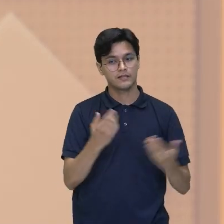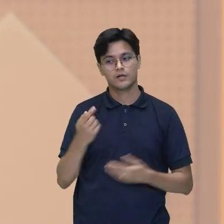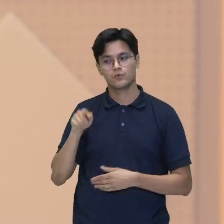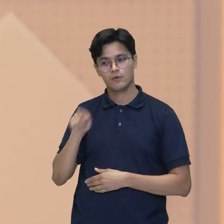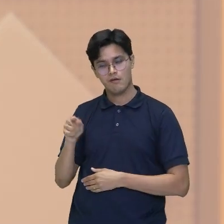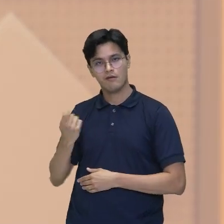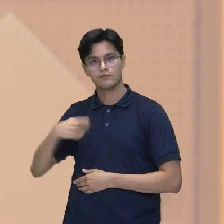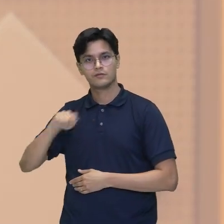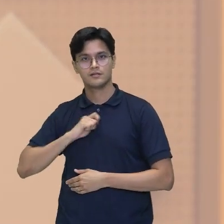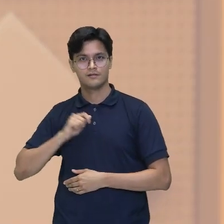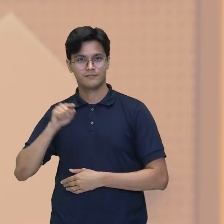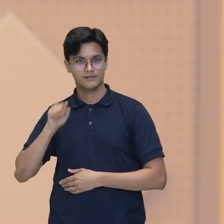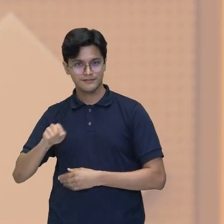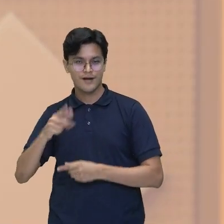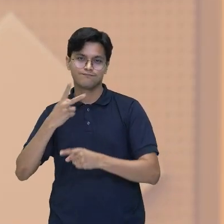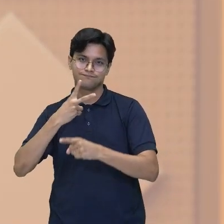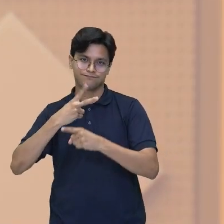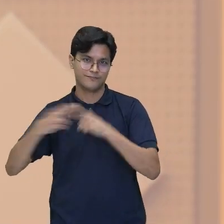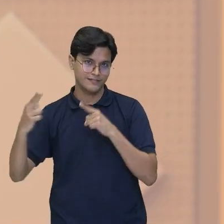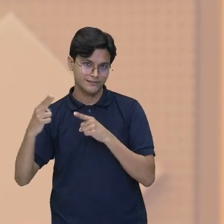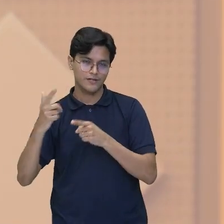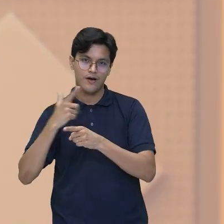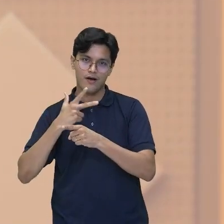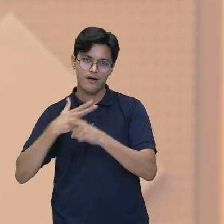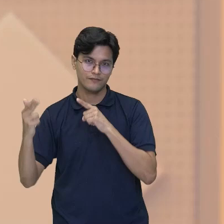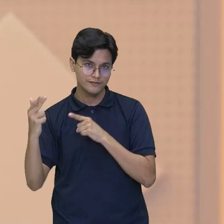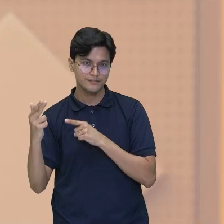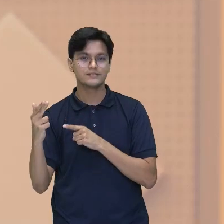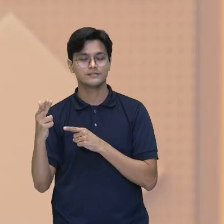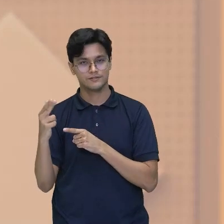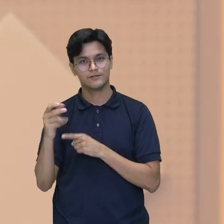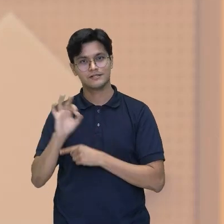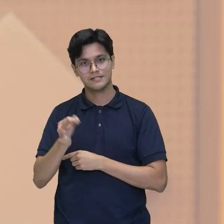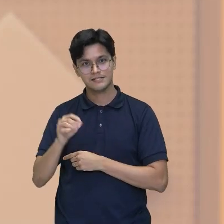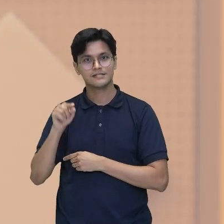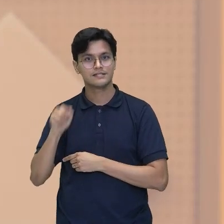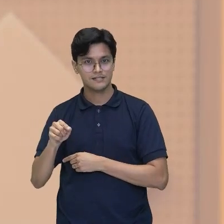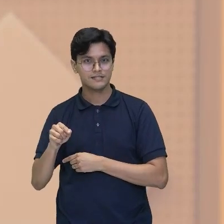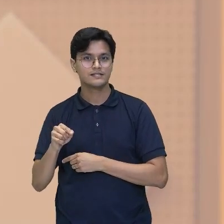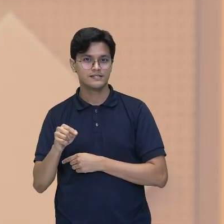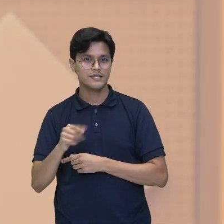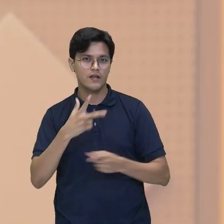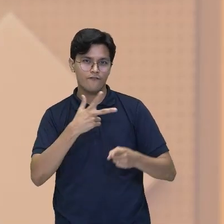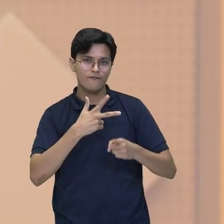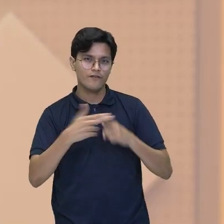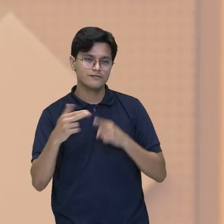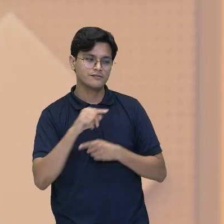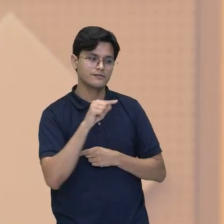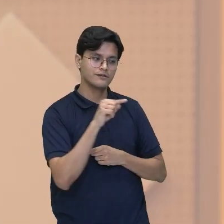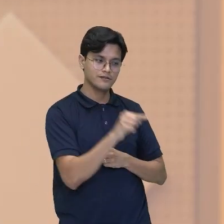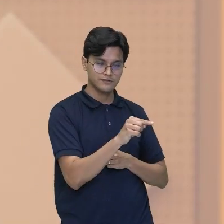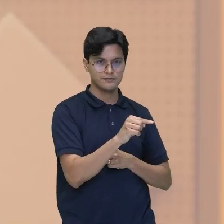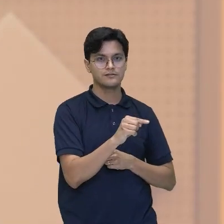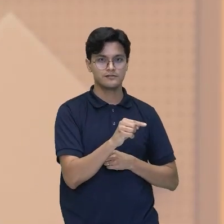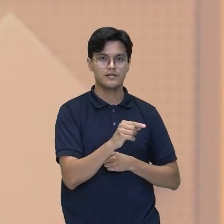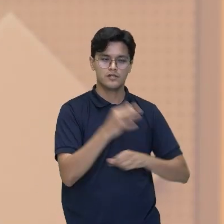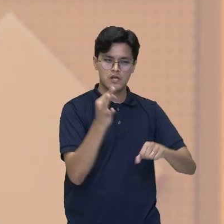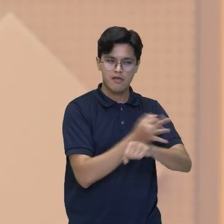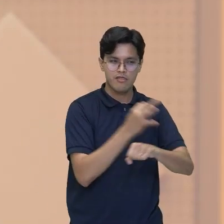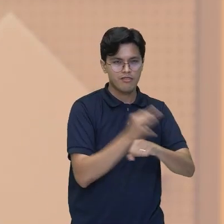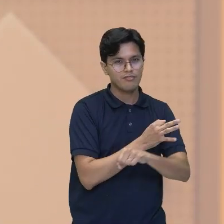eles saiam vitoriosos face a esses movimentos de resistência que eles vão encontrar no processo de